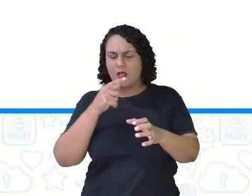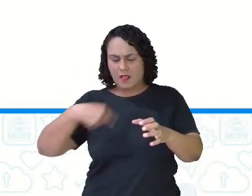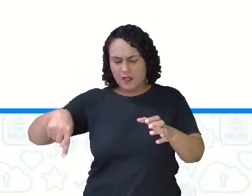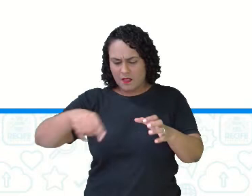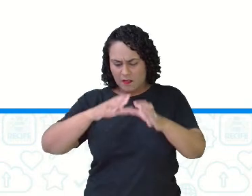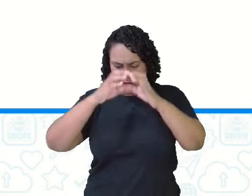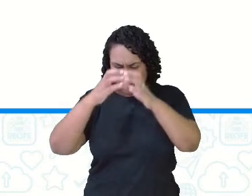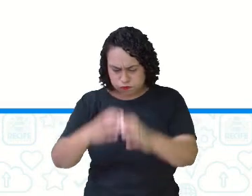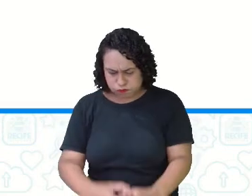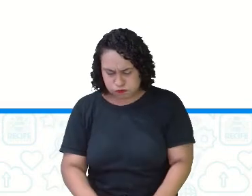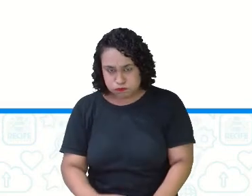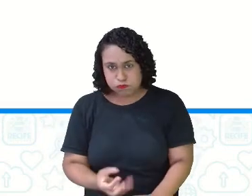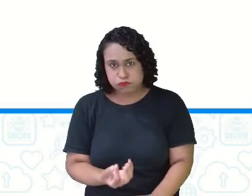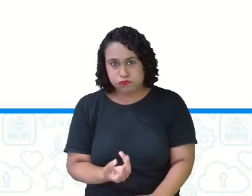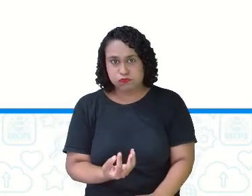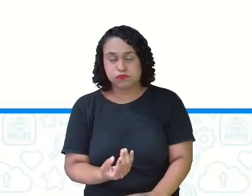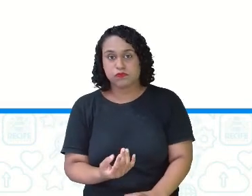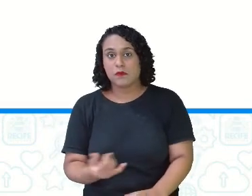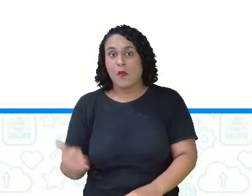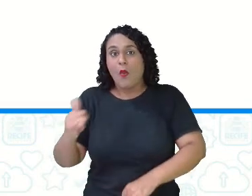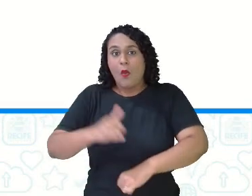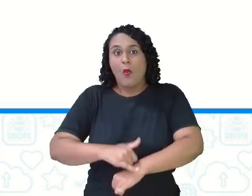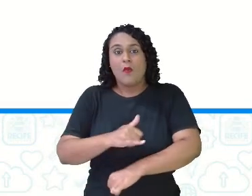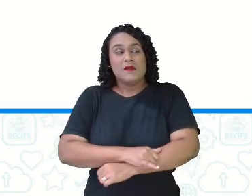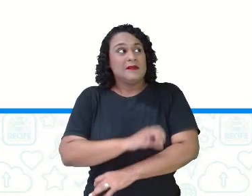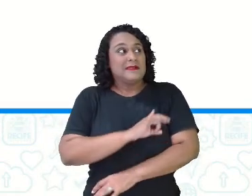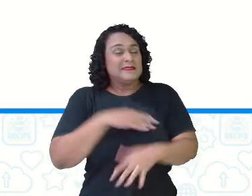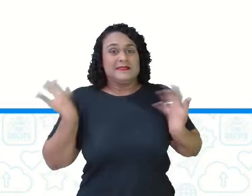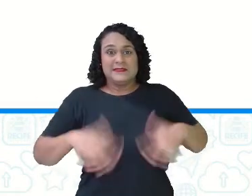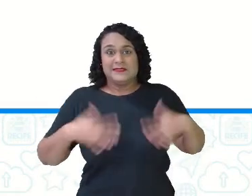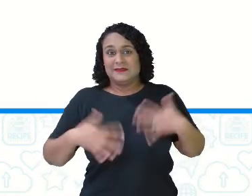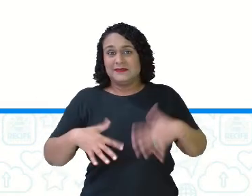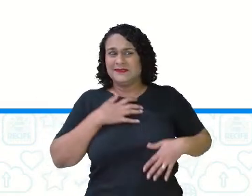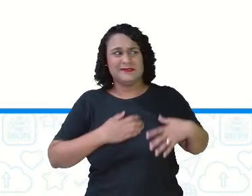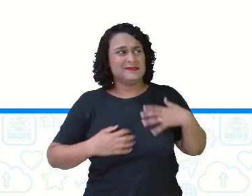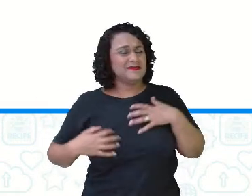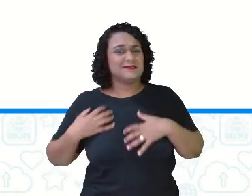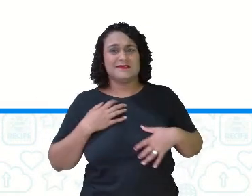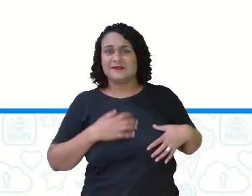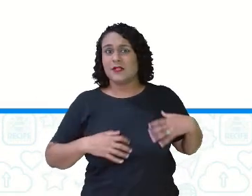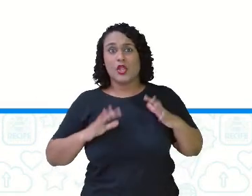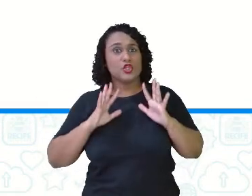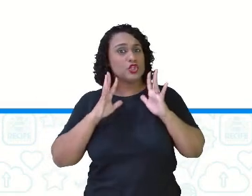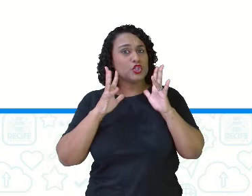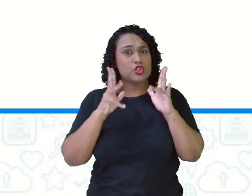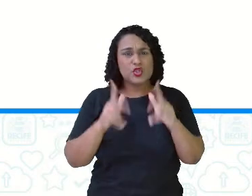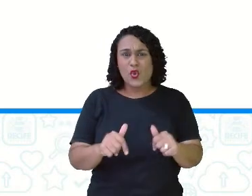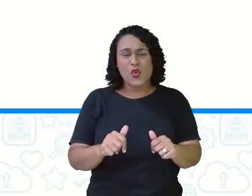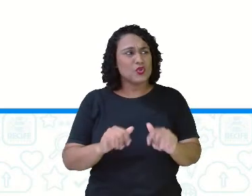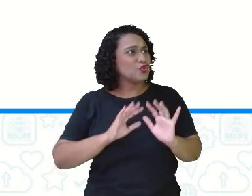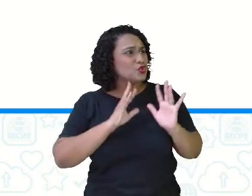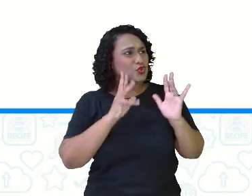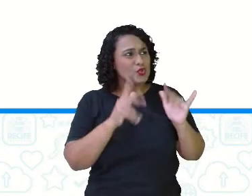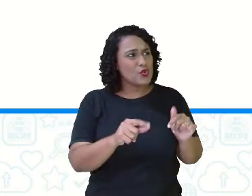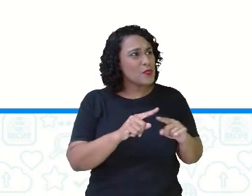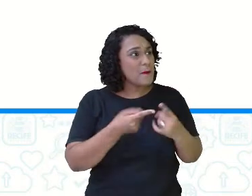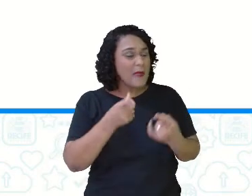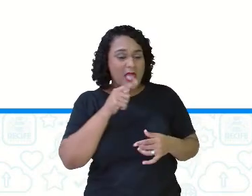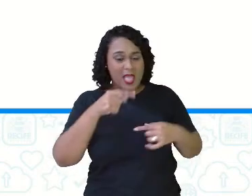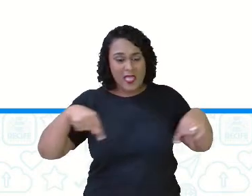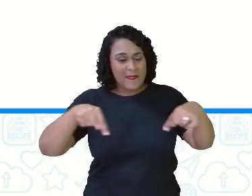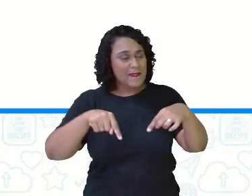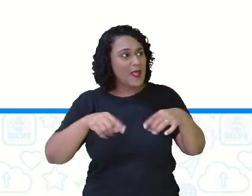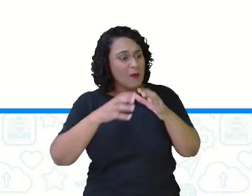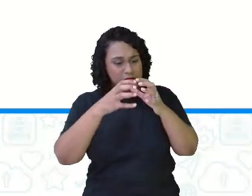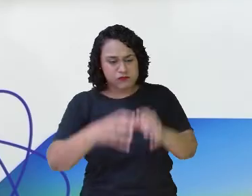sapo deu um pulo desesperado e começou a gritar: tudo menos isso! Os